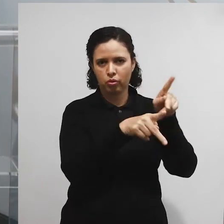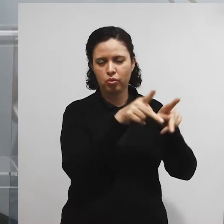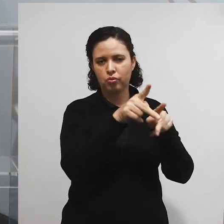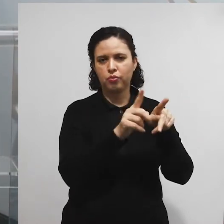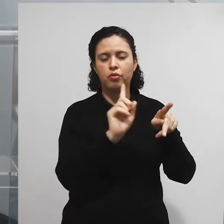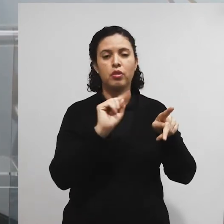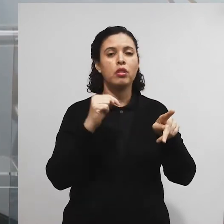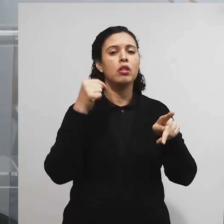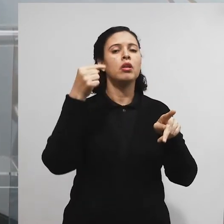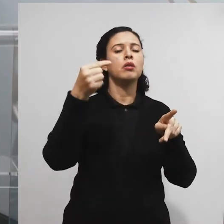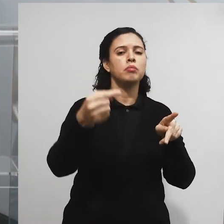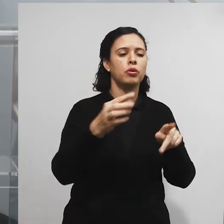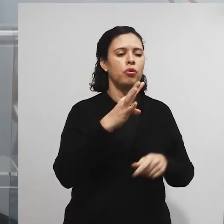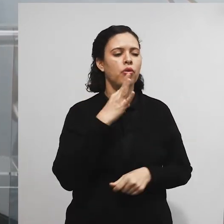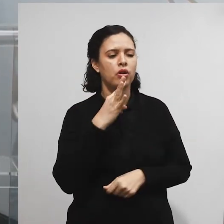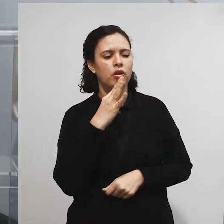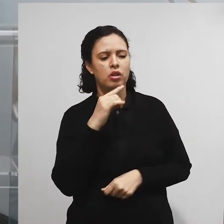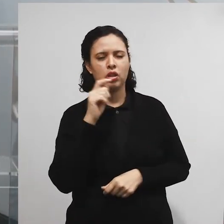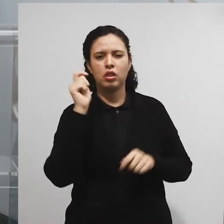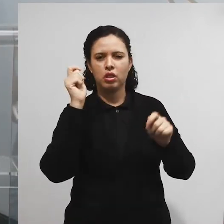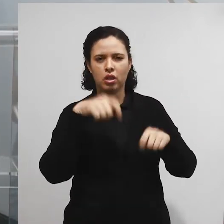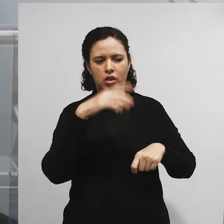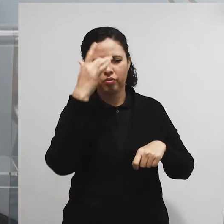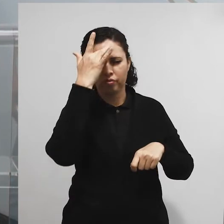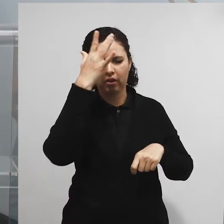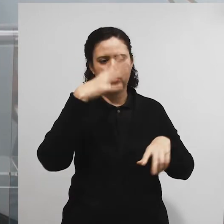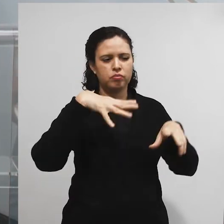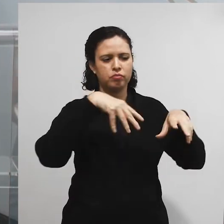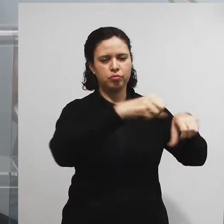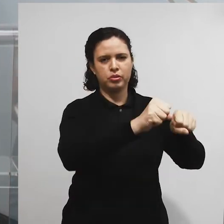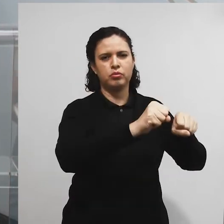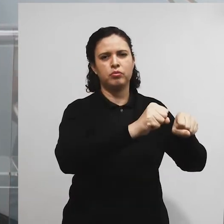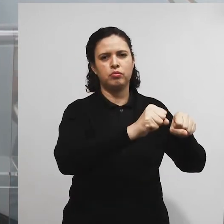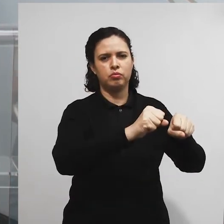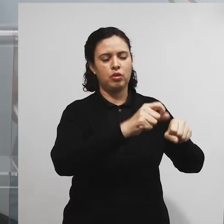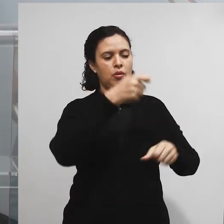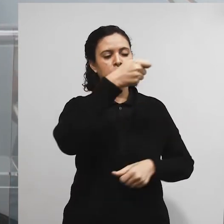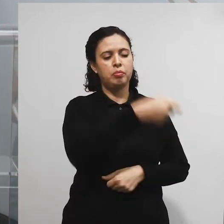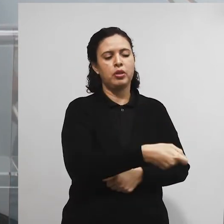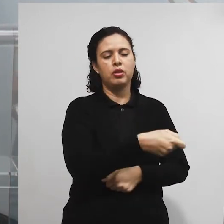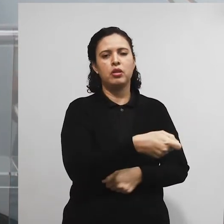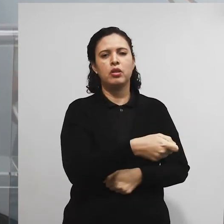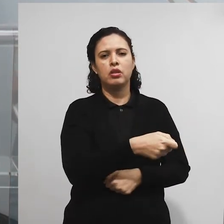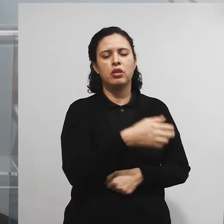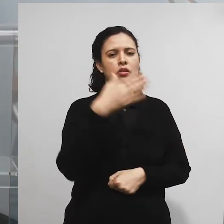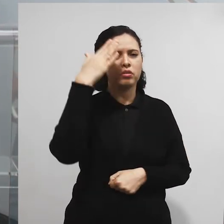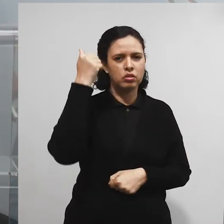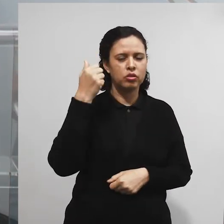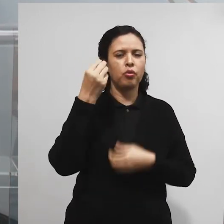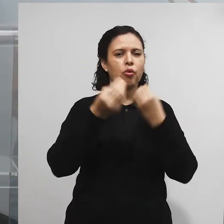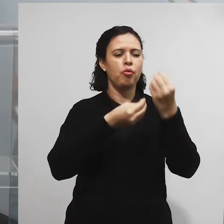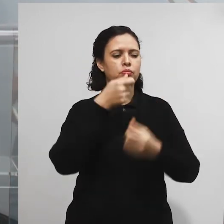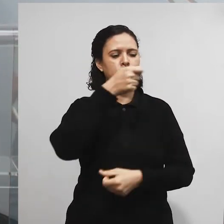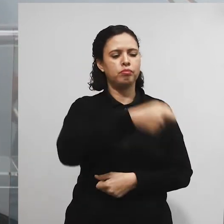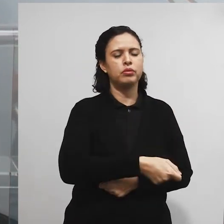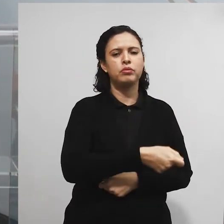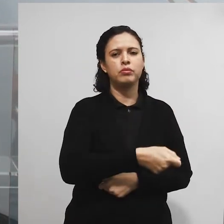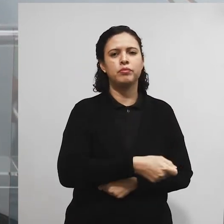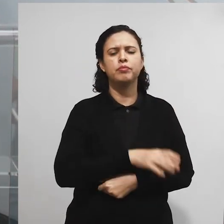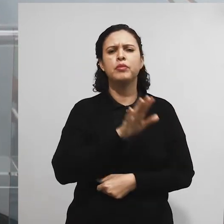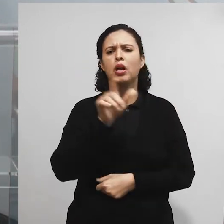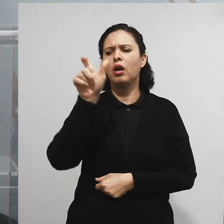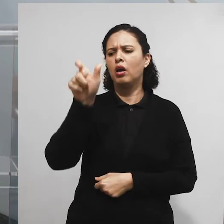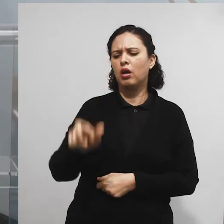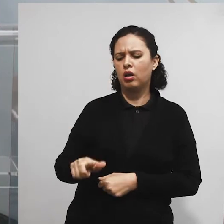povos e a partir do momento que se conhece é mais fácil dominar. Eu sei como agir. E o que faz então